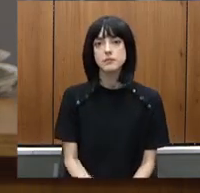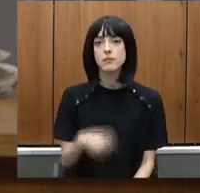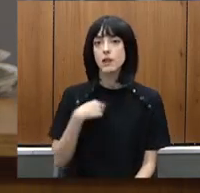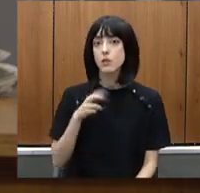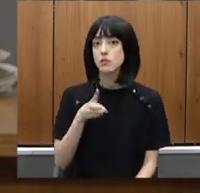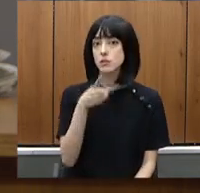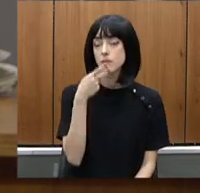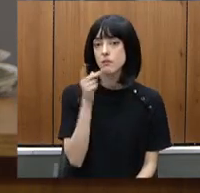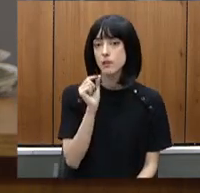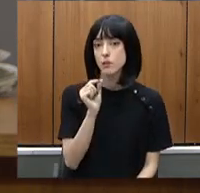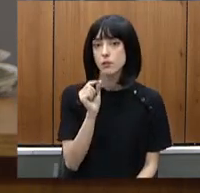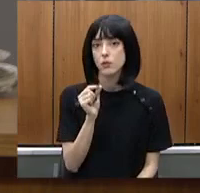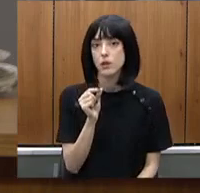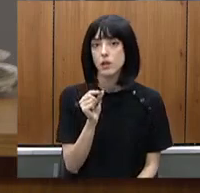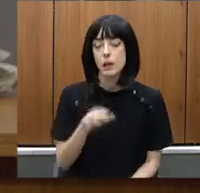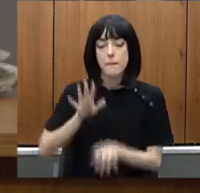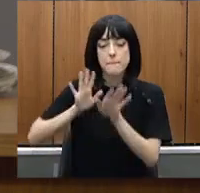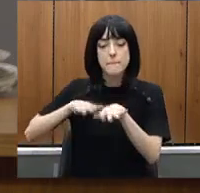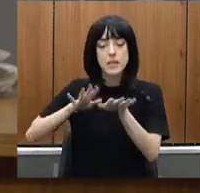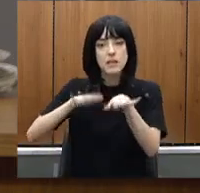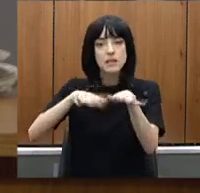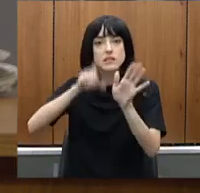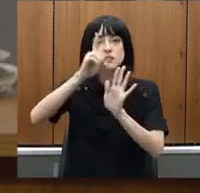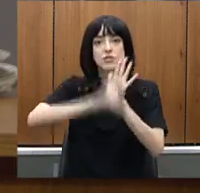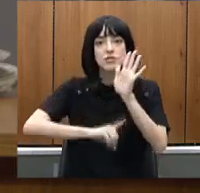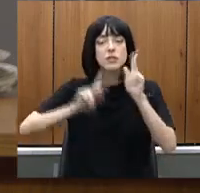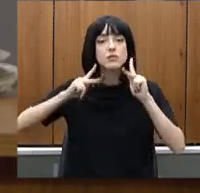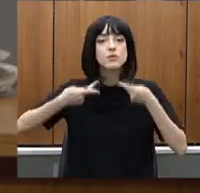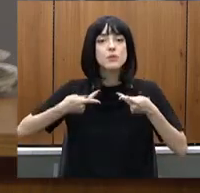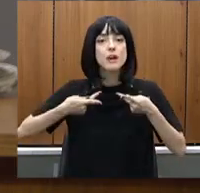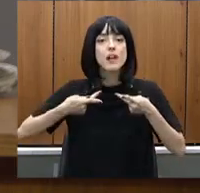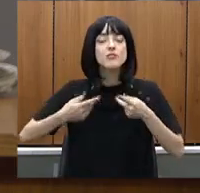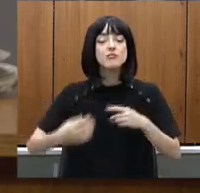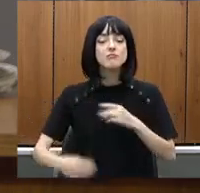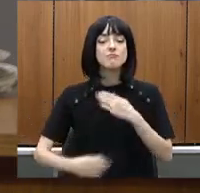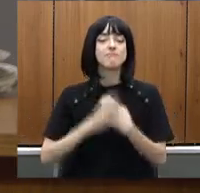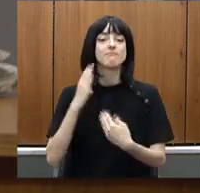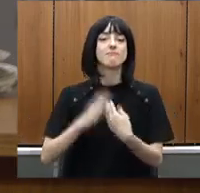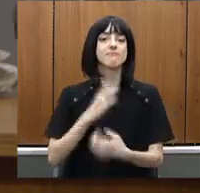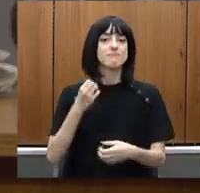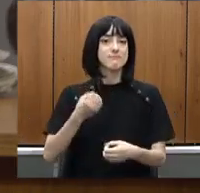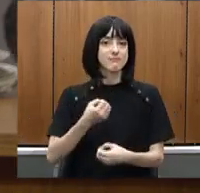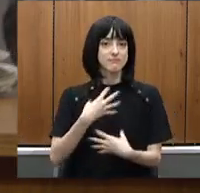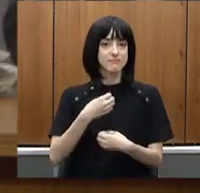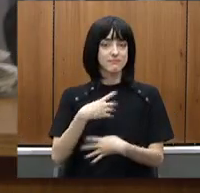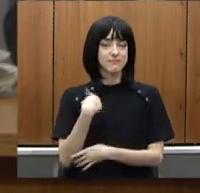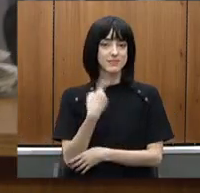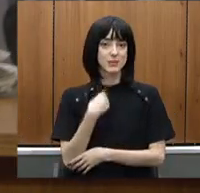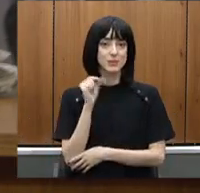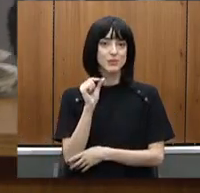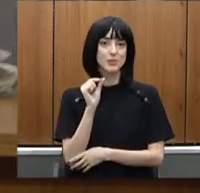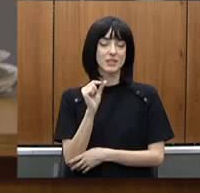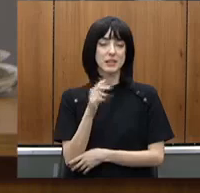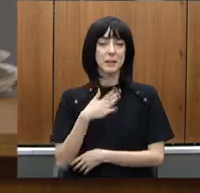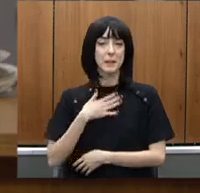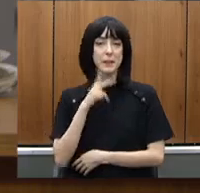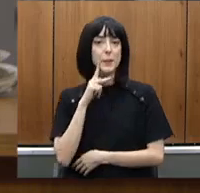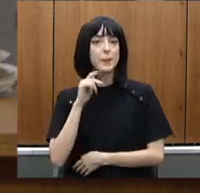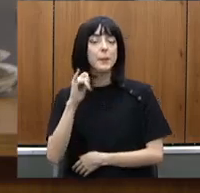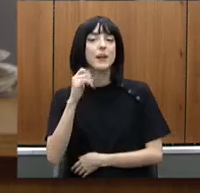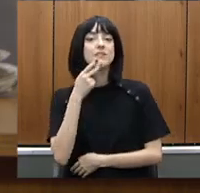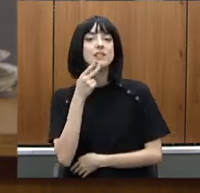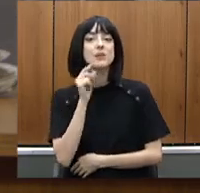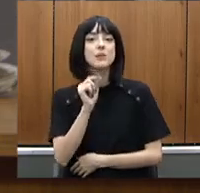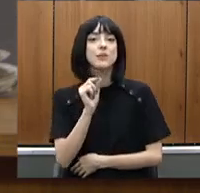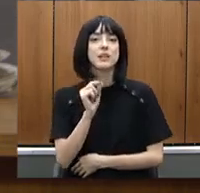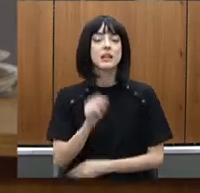nos direitos humanos fazem a gente aprender uma coisa que meu pai falou comigo meu pai falava assim o maior defensor dos